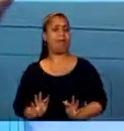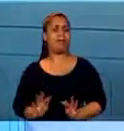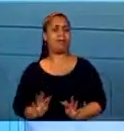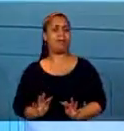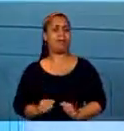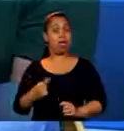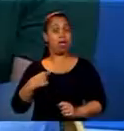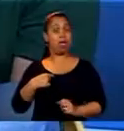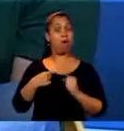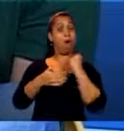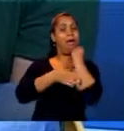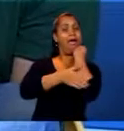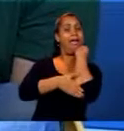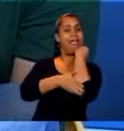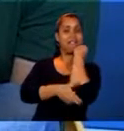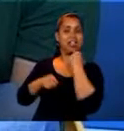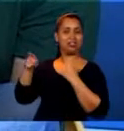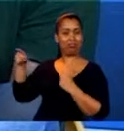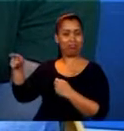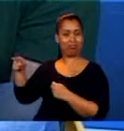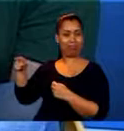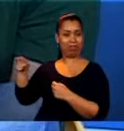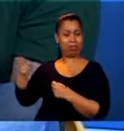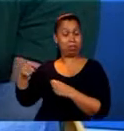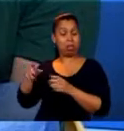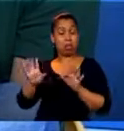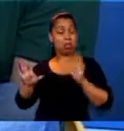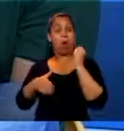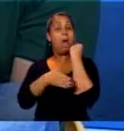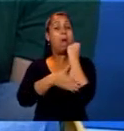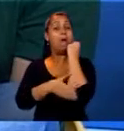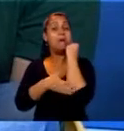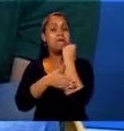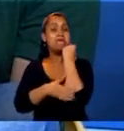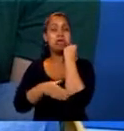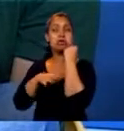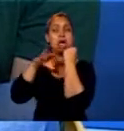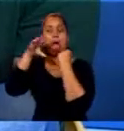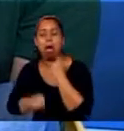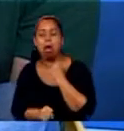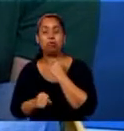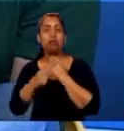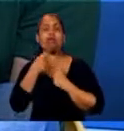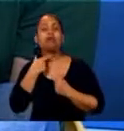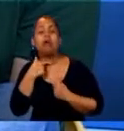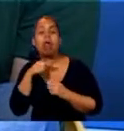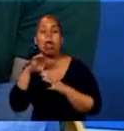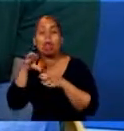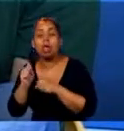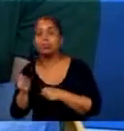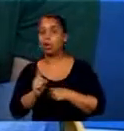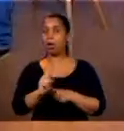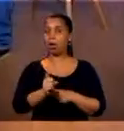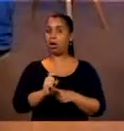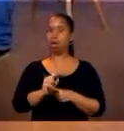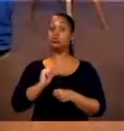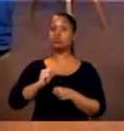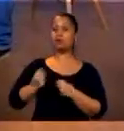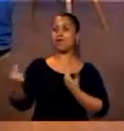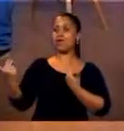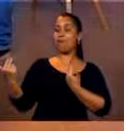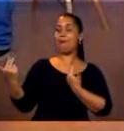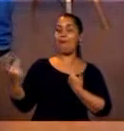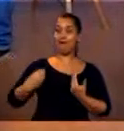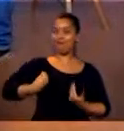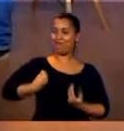tenho inveja do Paulo. Inveja não no sentido de tirar alguma coisa, mas inveja no sentido de ser como